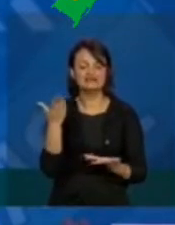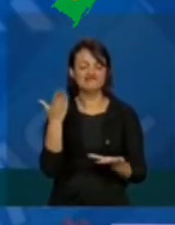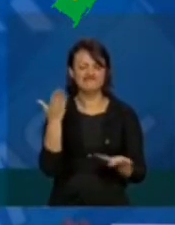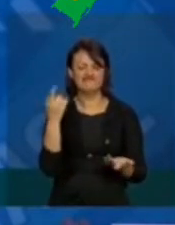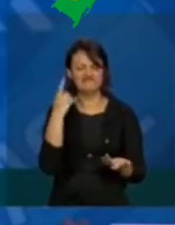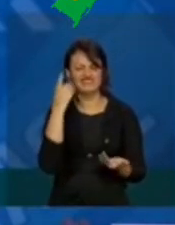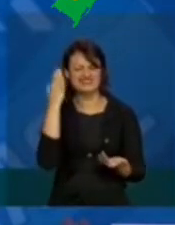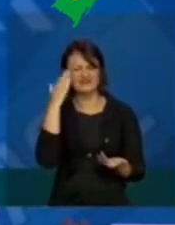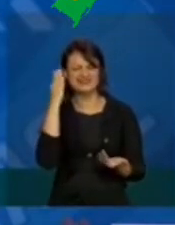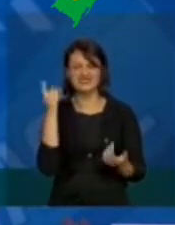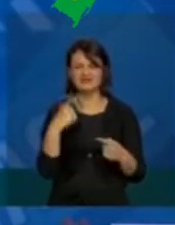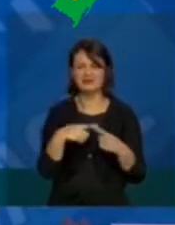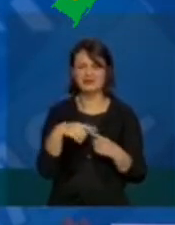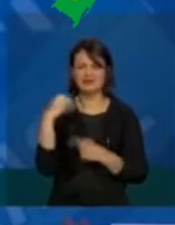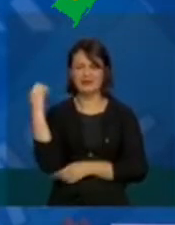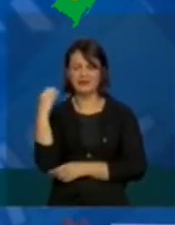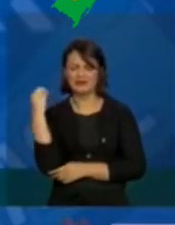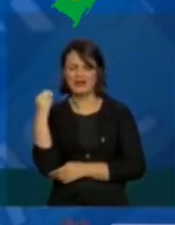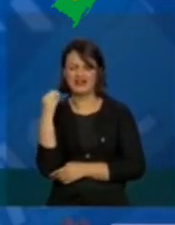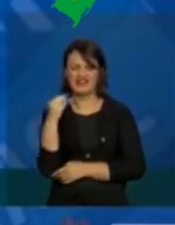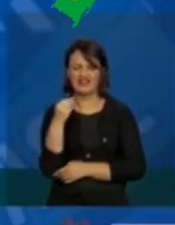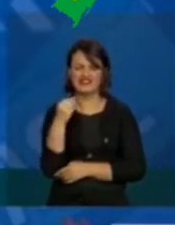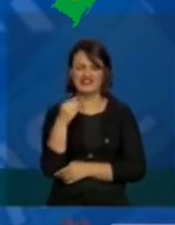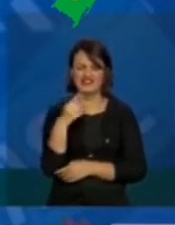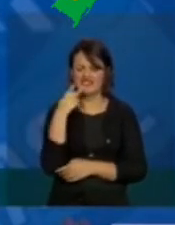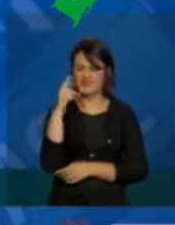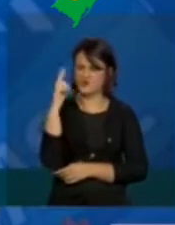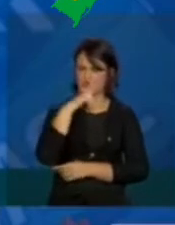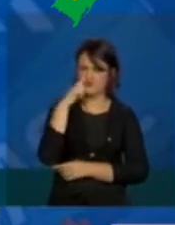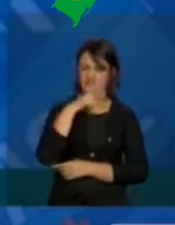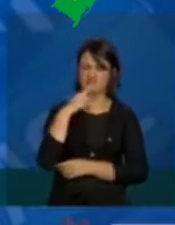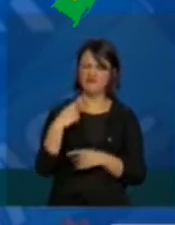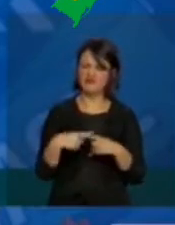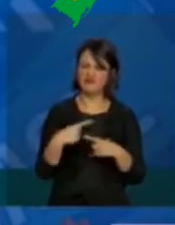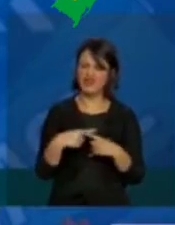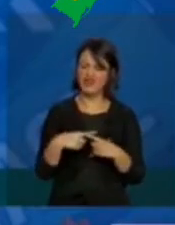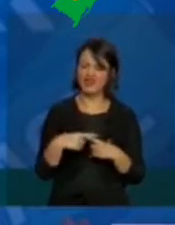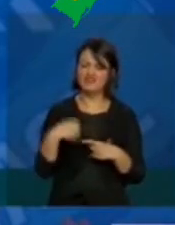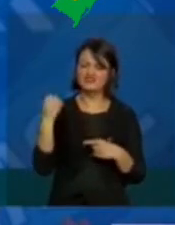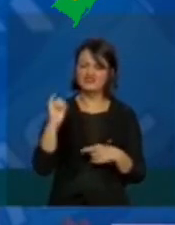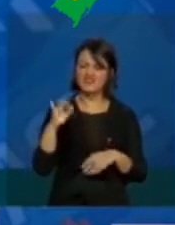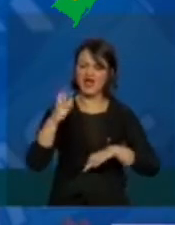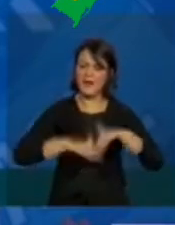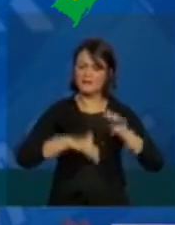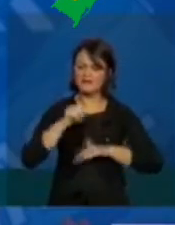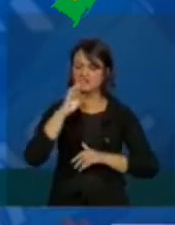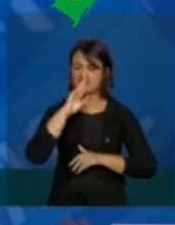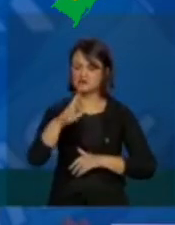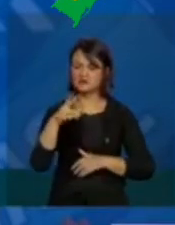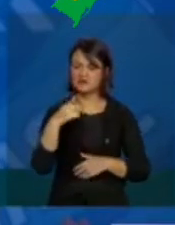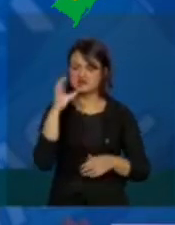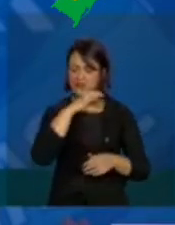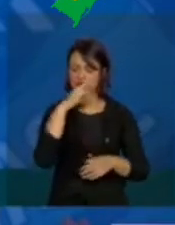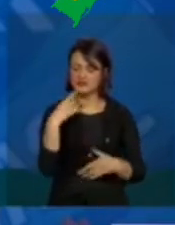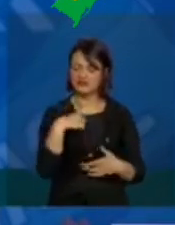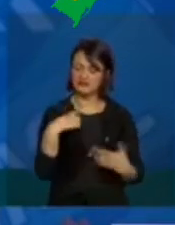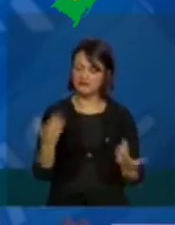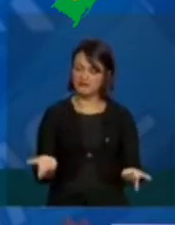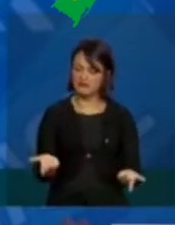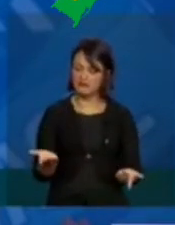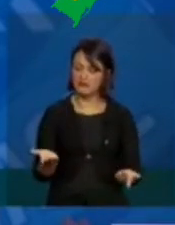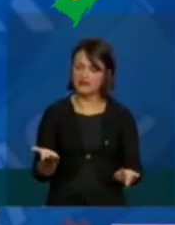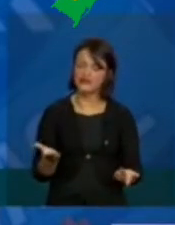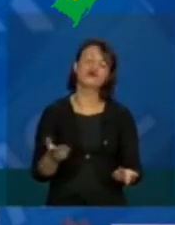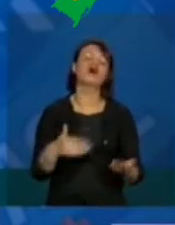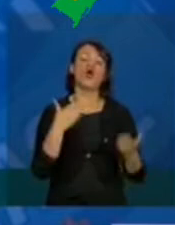razão, não entende que Porto Alegre esteja numa situação de emergência, porque ele tem uma capacidade de resposta muito elevada,